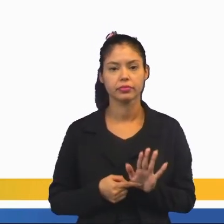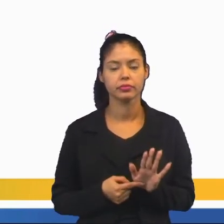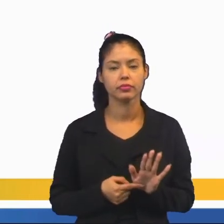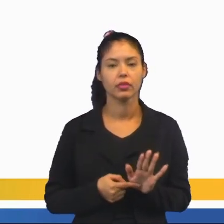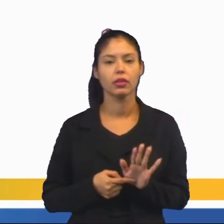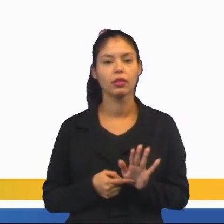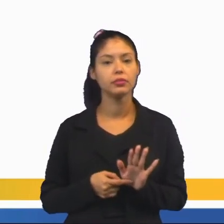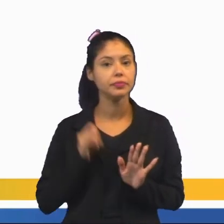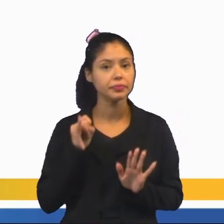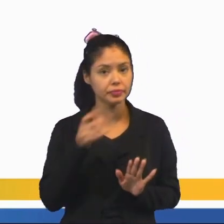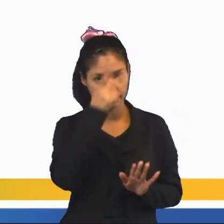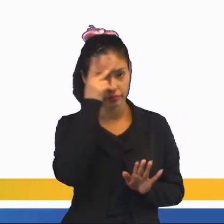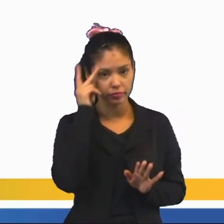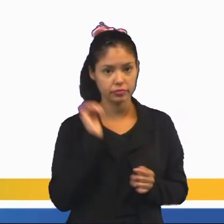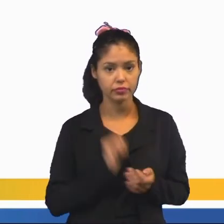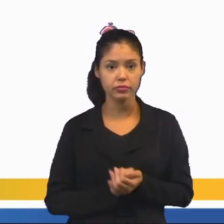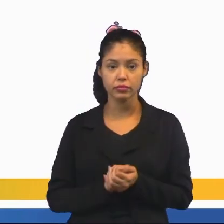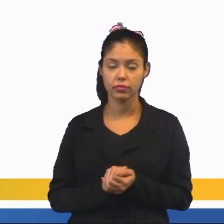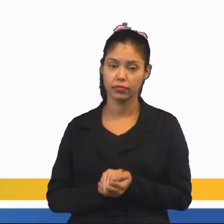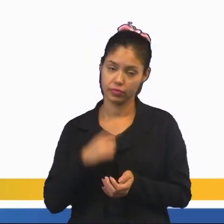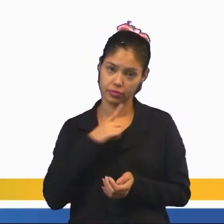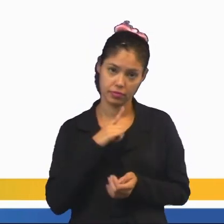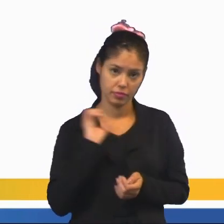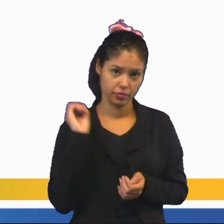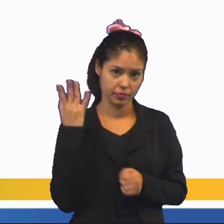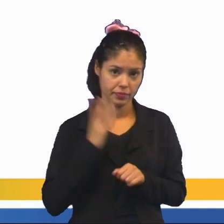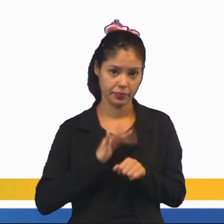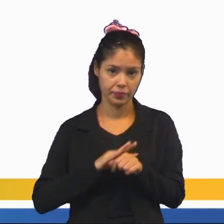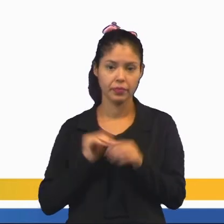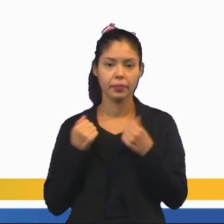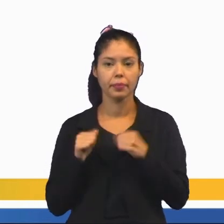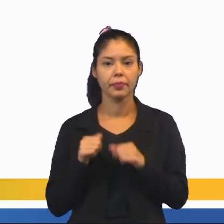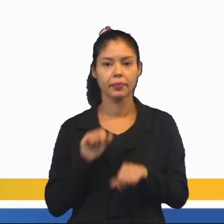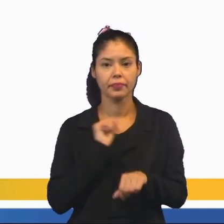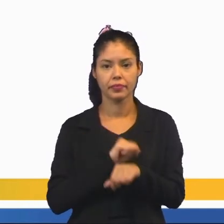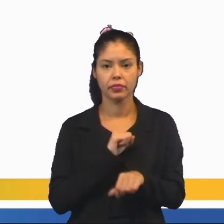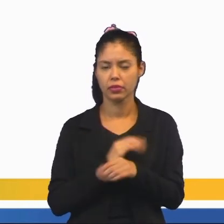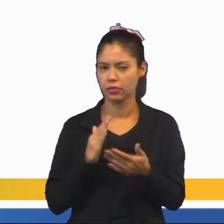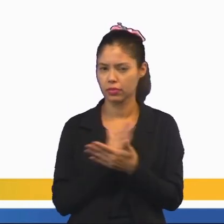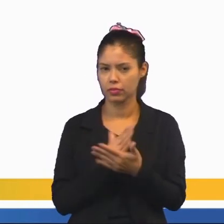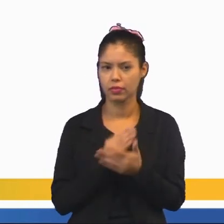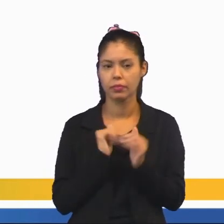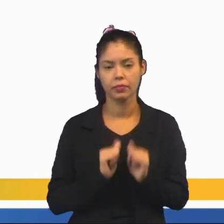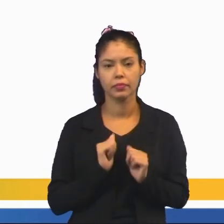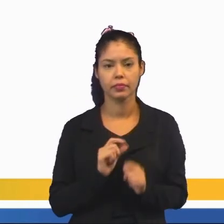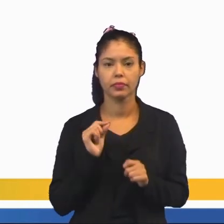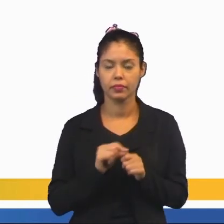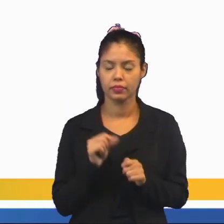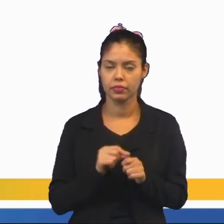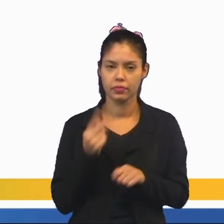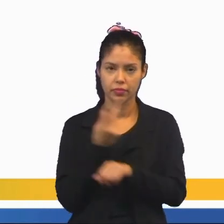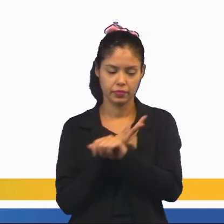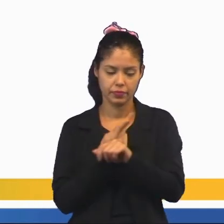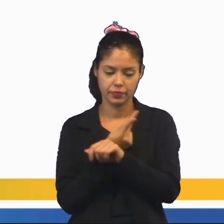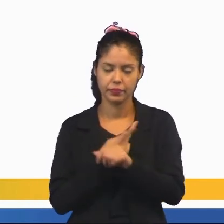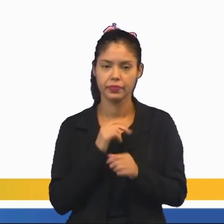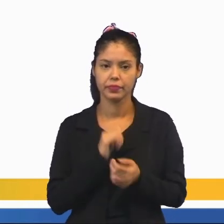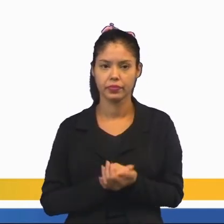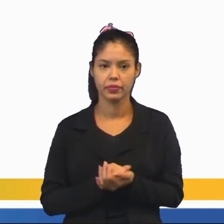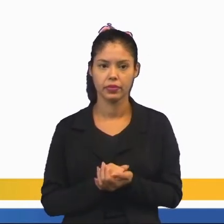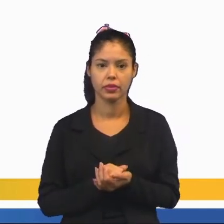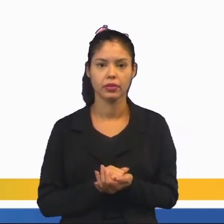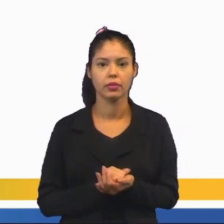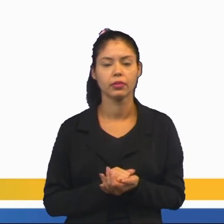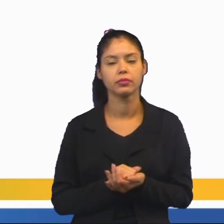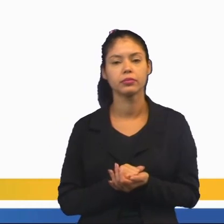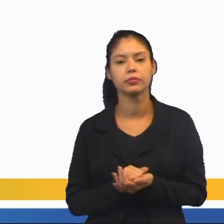Então, se a pessoa acha que ela contraiu essa doença, ela tem que esperar aí alguns dias para poder procurar